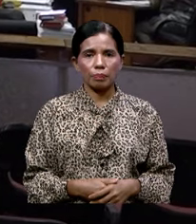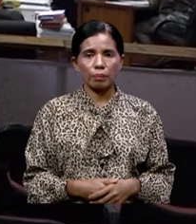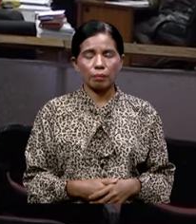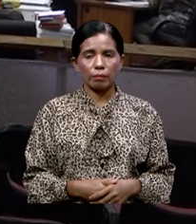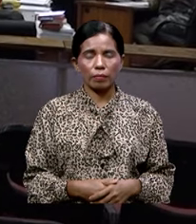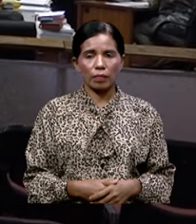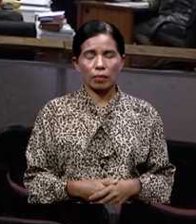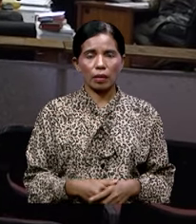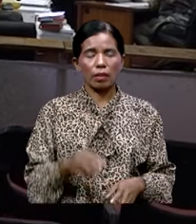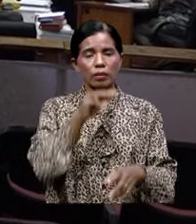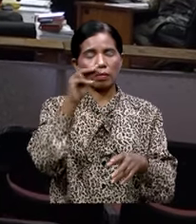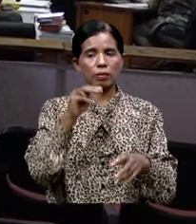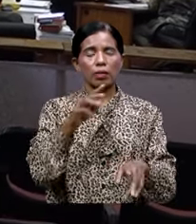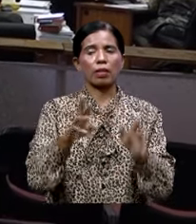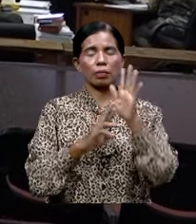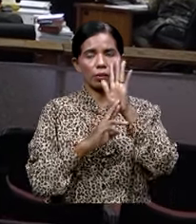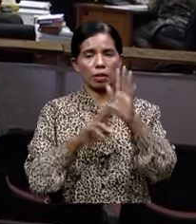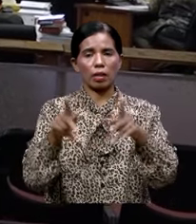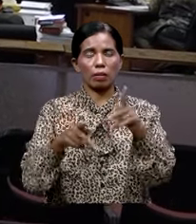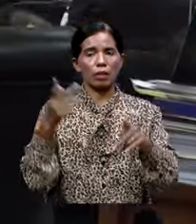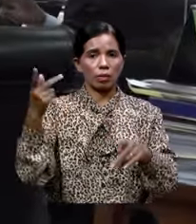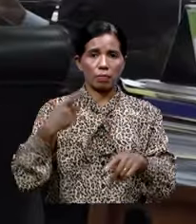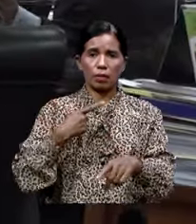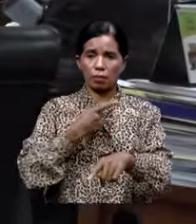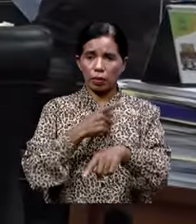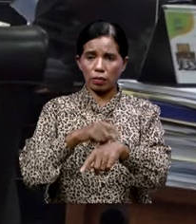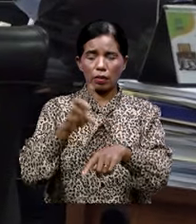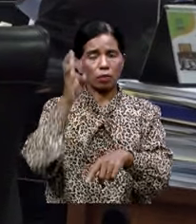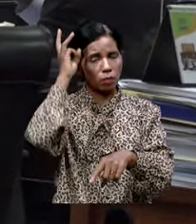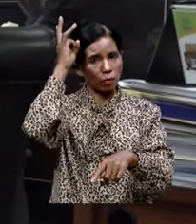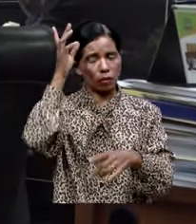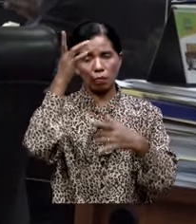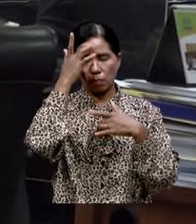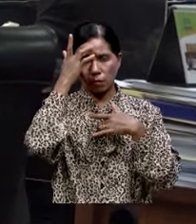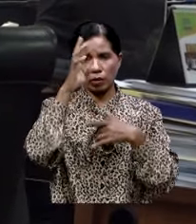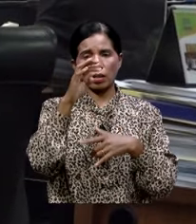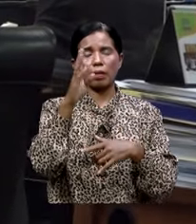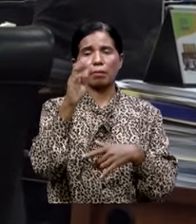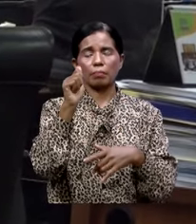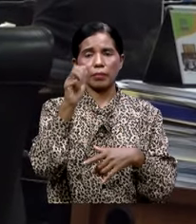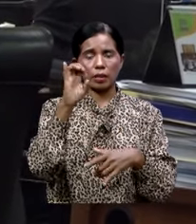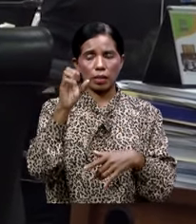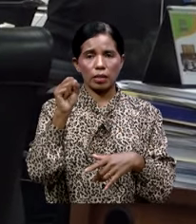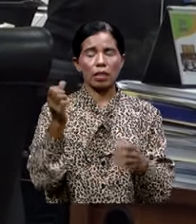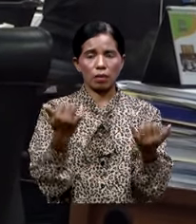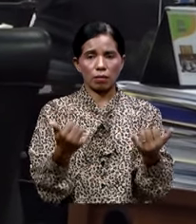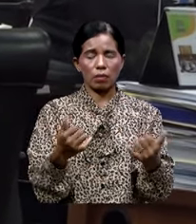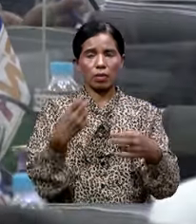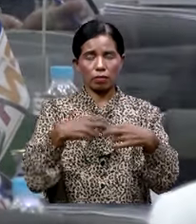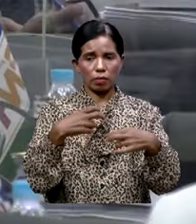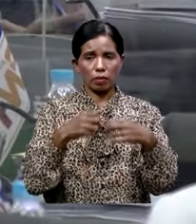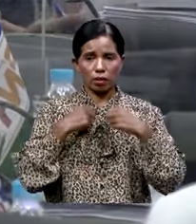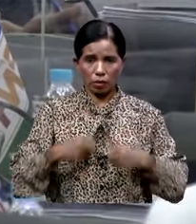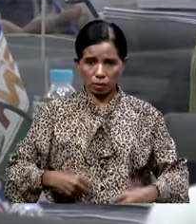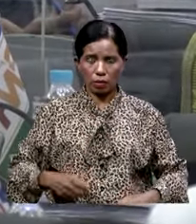E a plenária segunda, né, maioria representante povo e a parlamento nacional preocupa o humor astrabies. Nebedadão, né, saihanesan ameaça a saúde